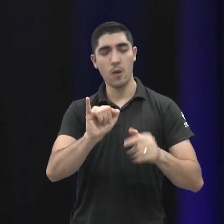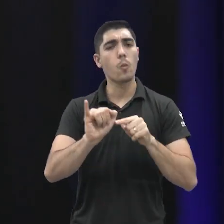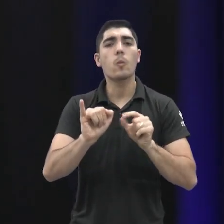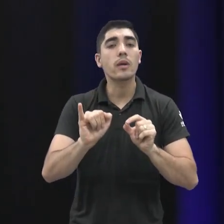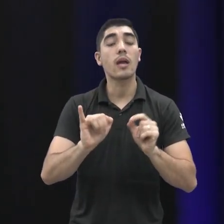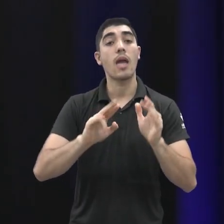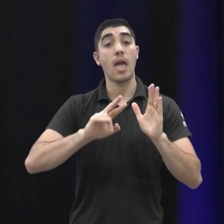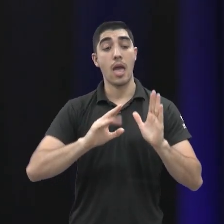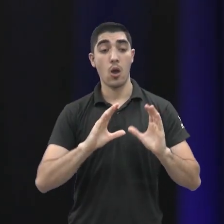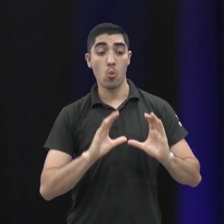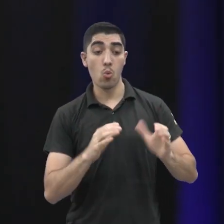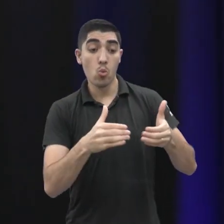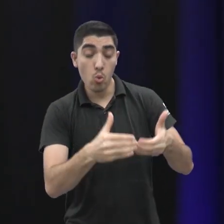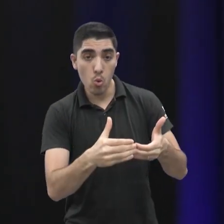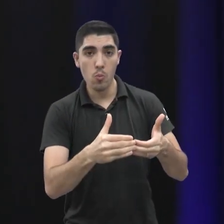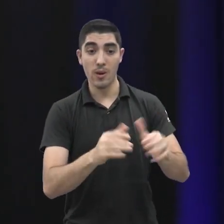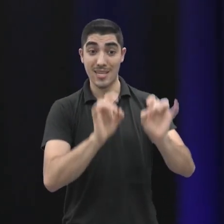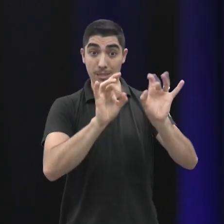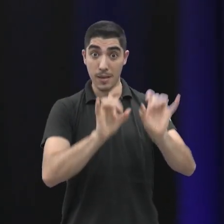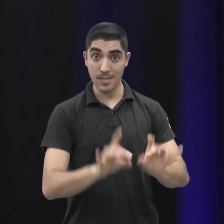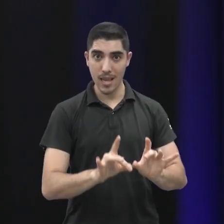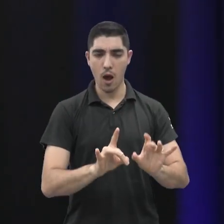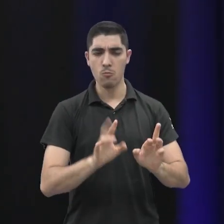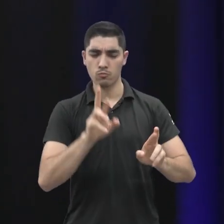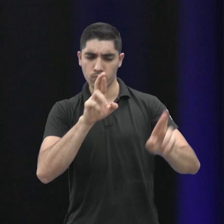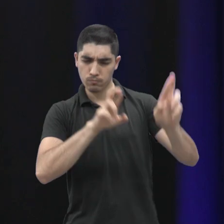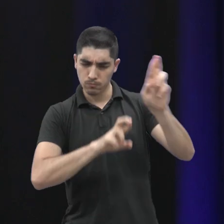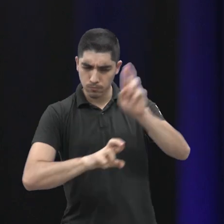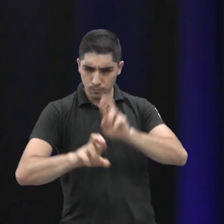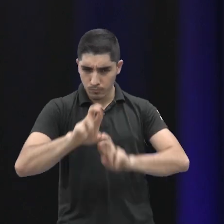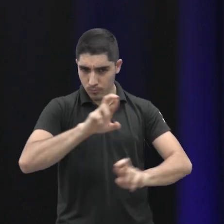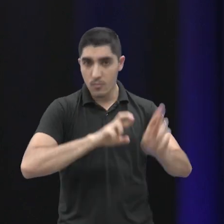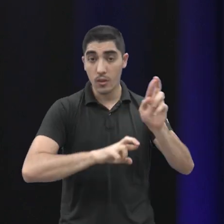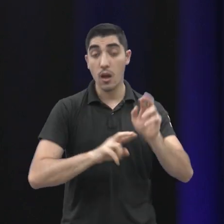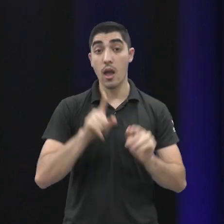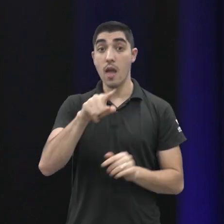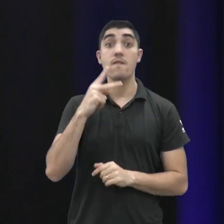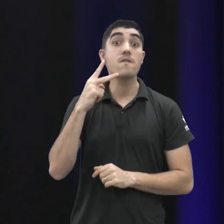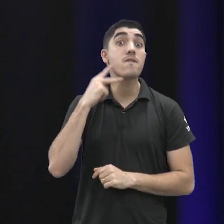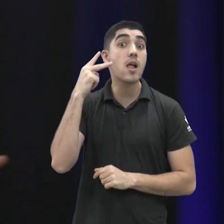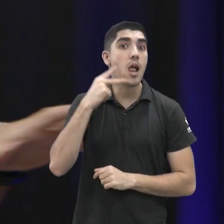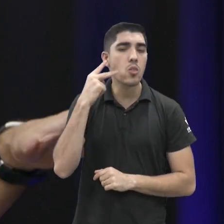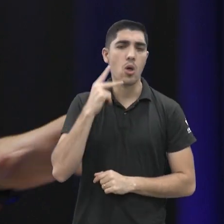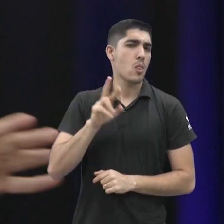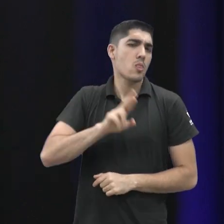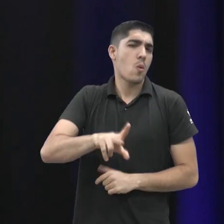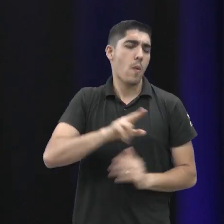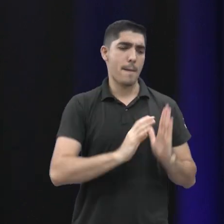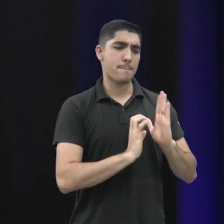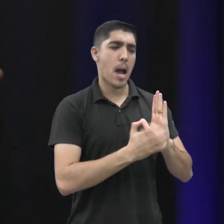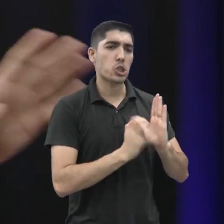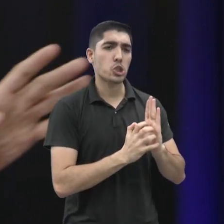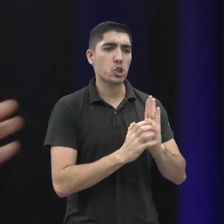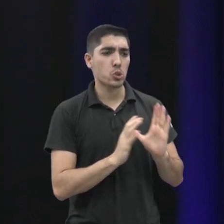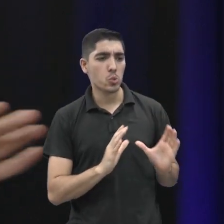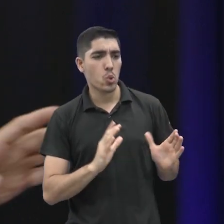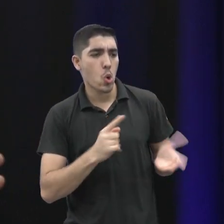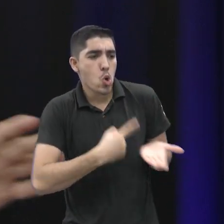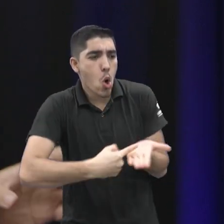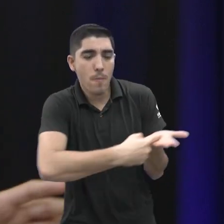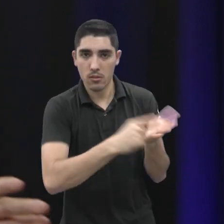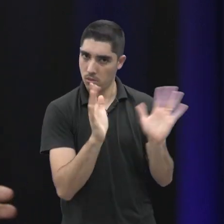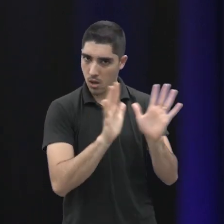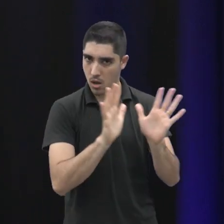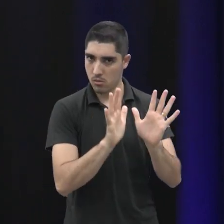uma comissão especial de inquérito. É um grupo, né, formado por vereadores, esse é um grupo apartidário, ele não tem fim partidário ou